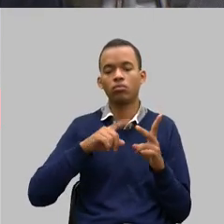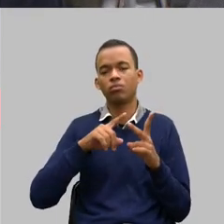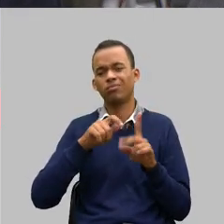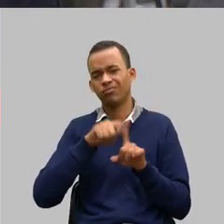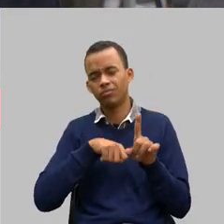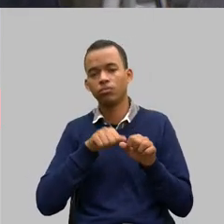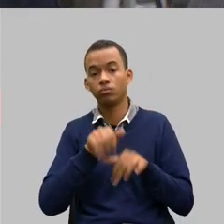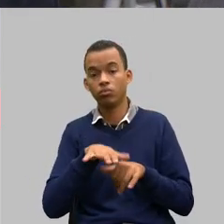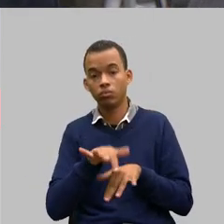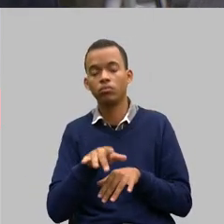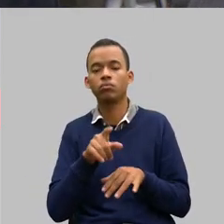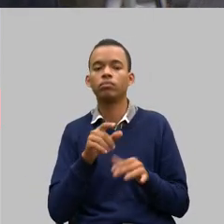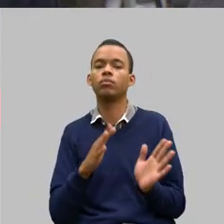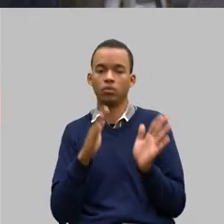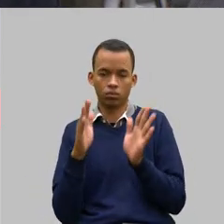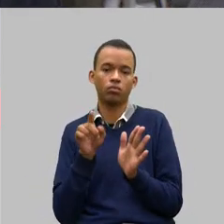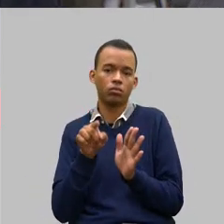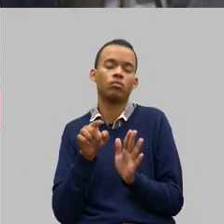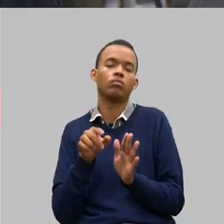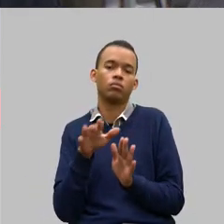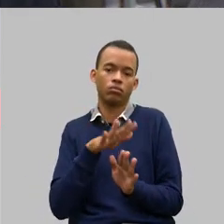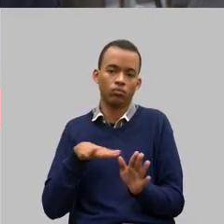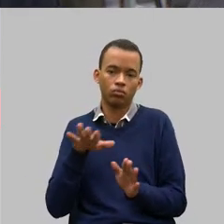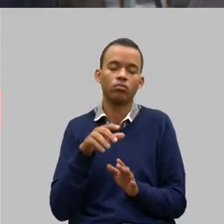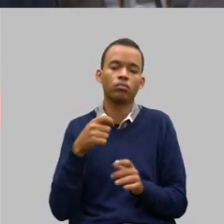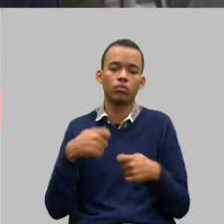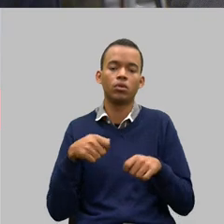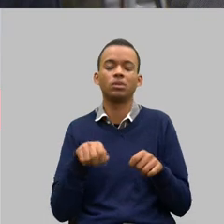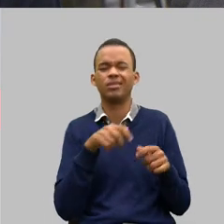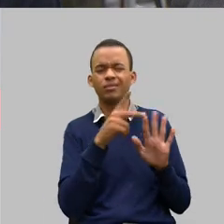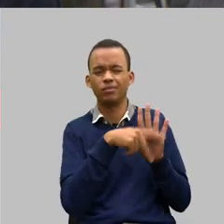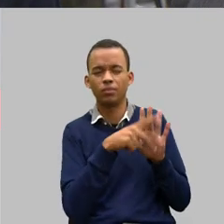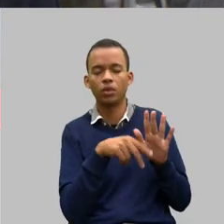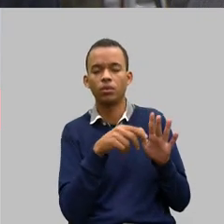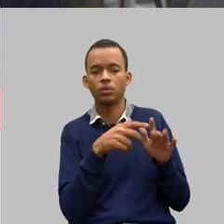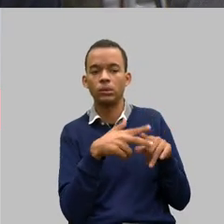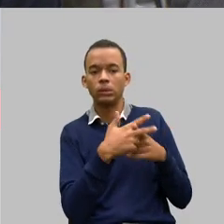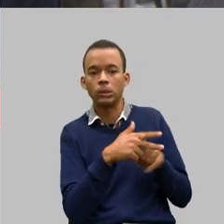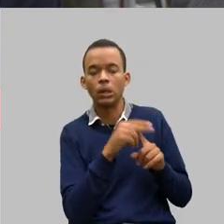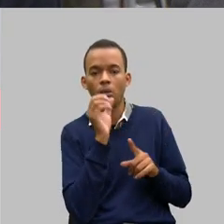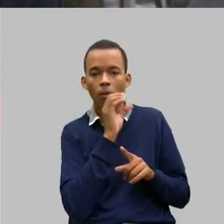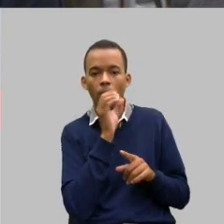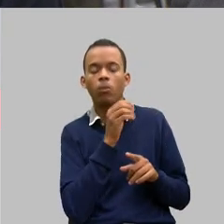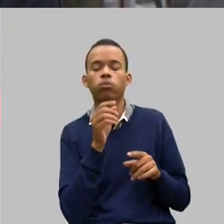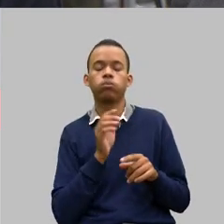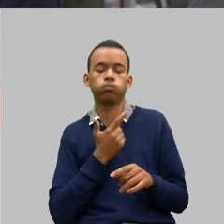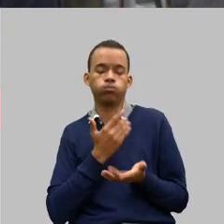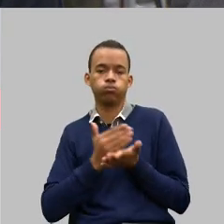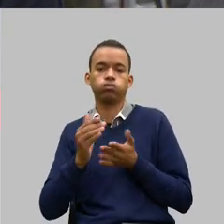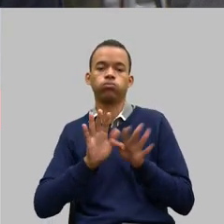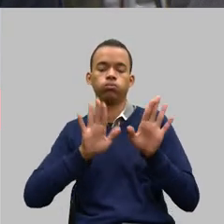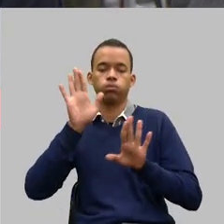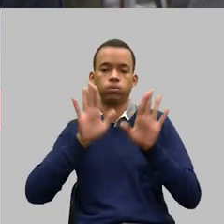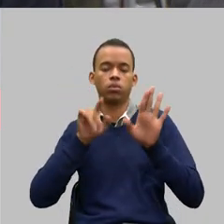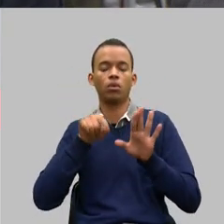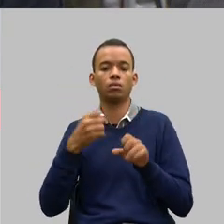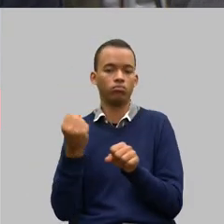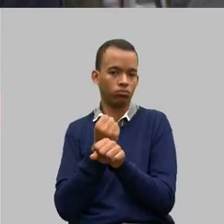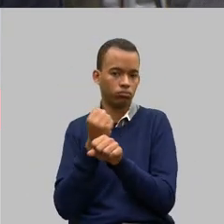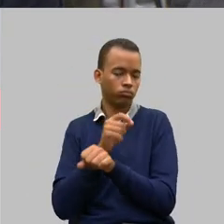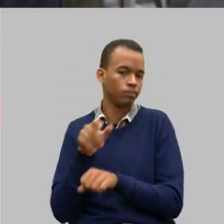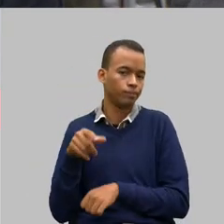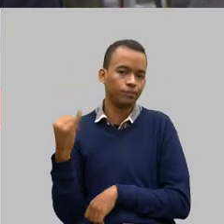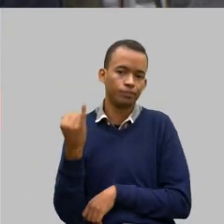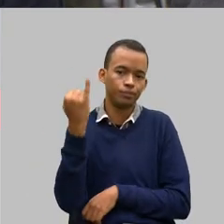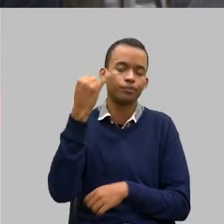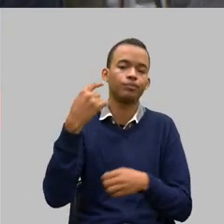gente tá trabalhando agora e de corrigir esses projetos para poder li citá-los nós vamos fazer obras importantes lá Presidente Bernardes